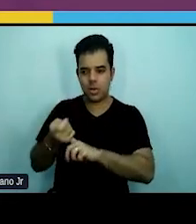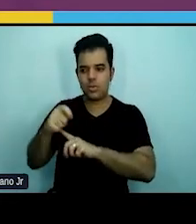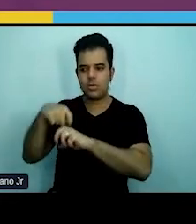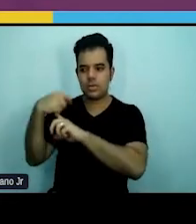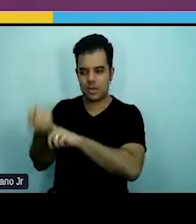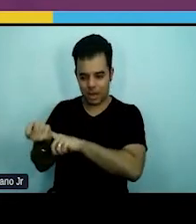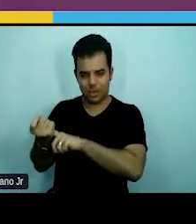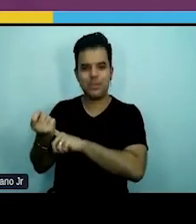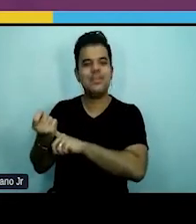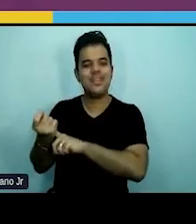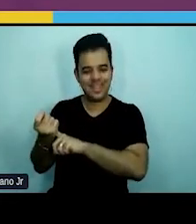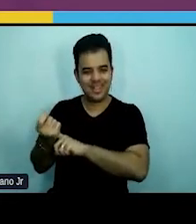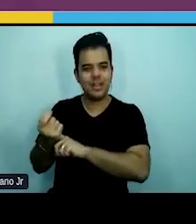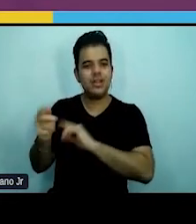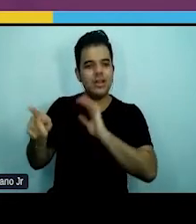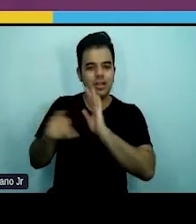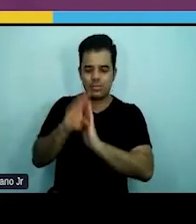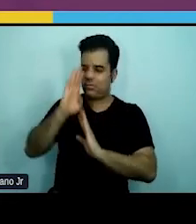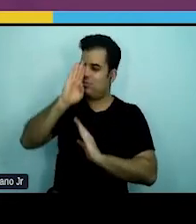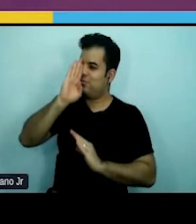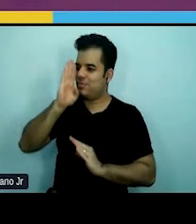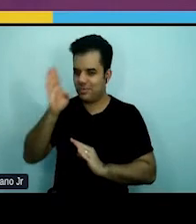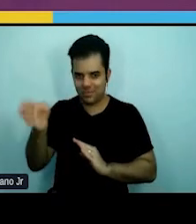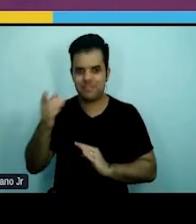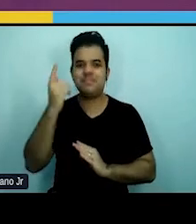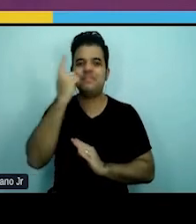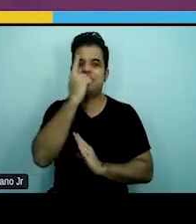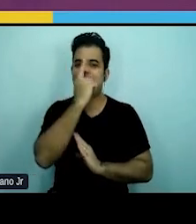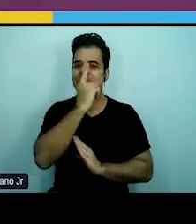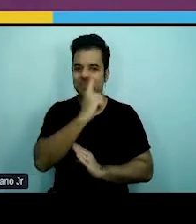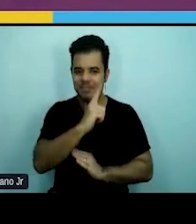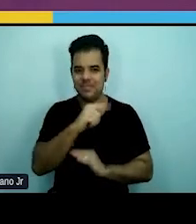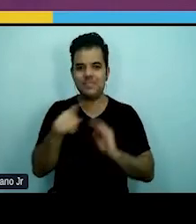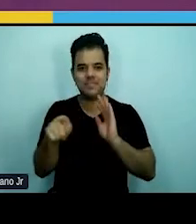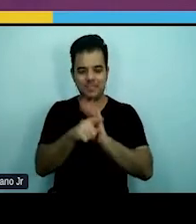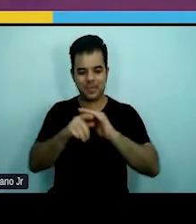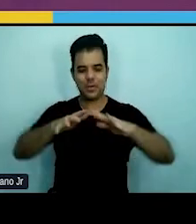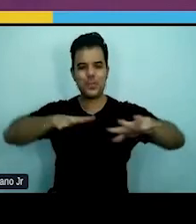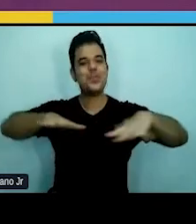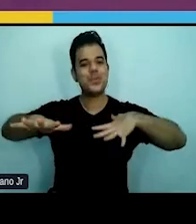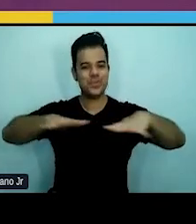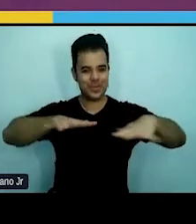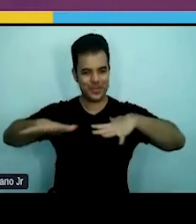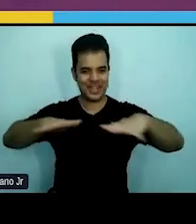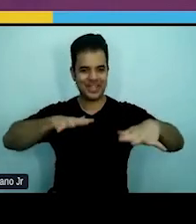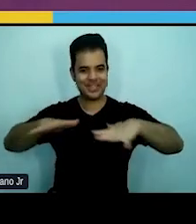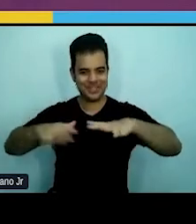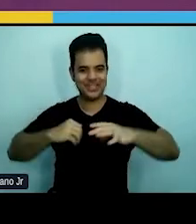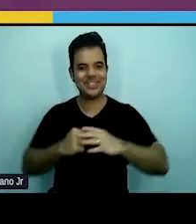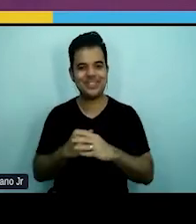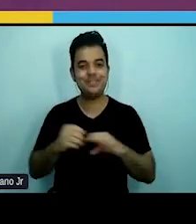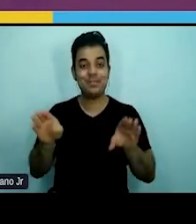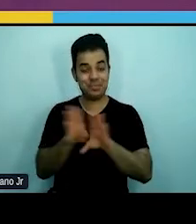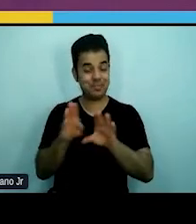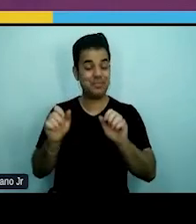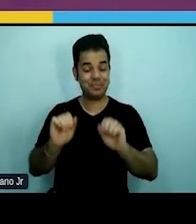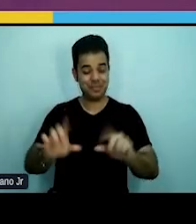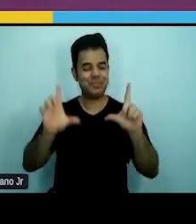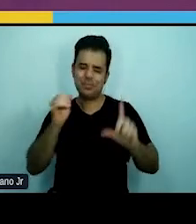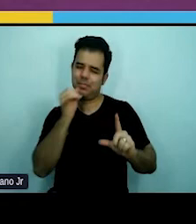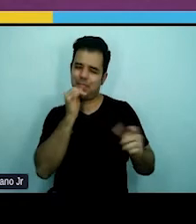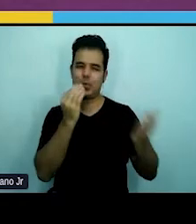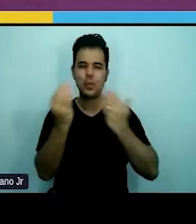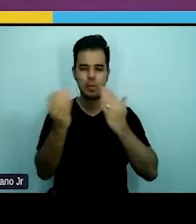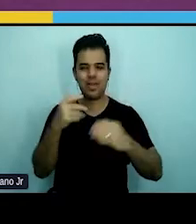um determinado sinal, ele vai diretamente para um único movimento, tá certo? Isso daí seria a exibição aí de um exemplo